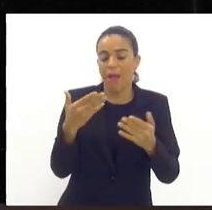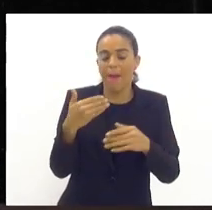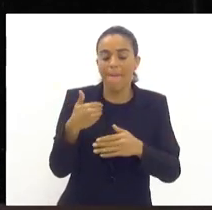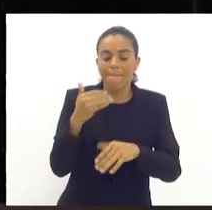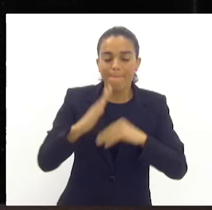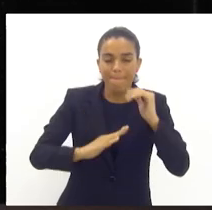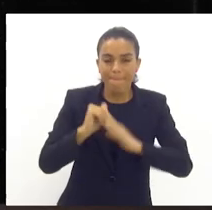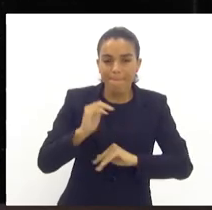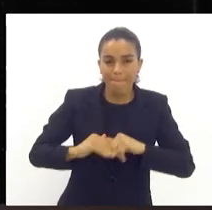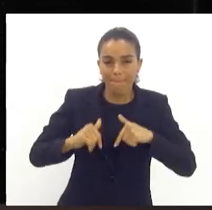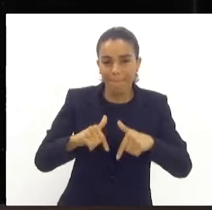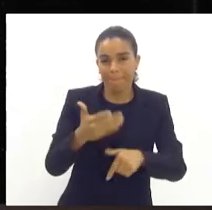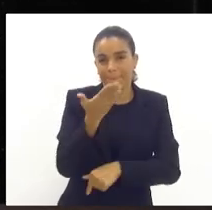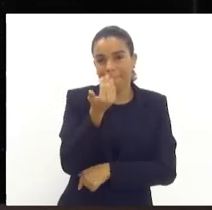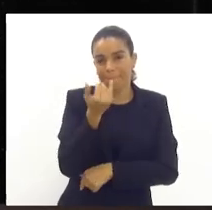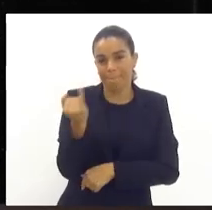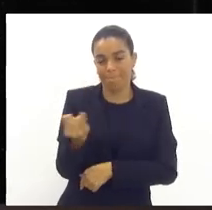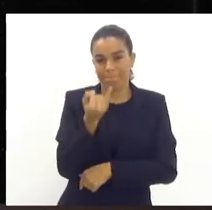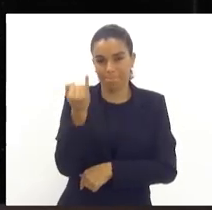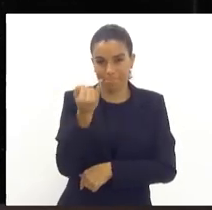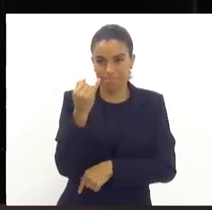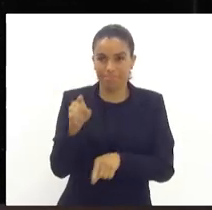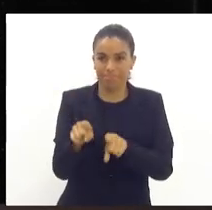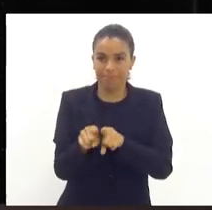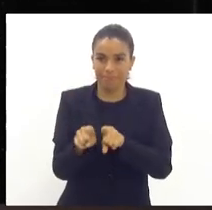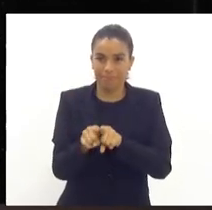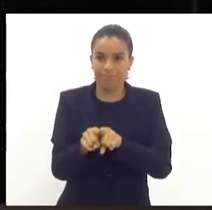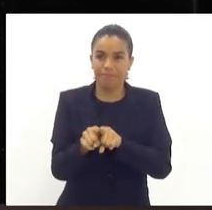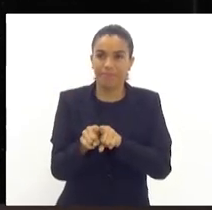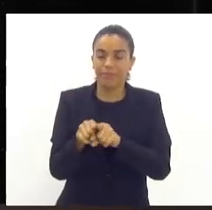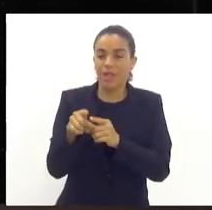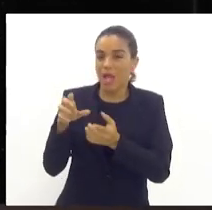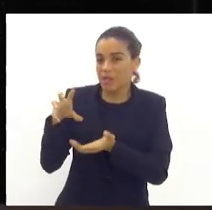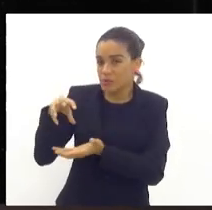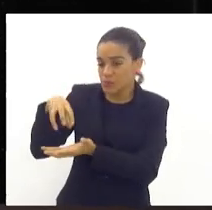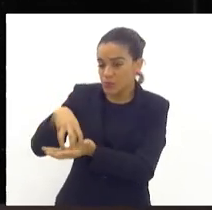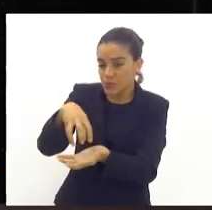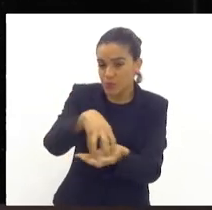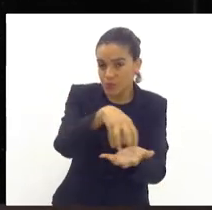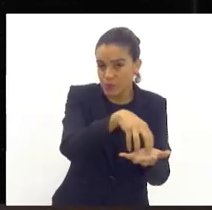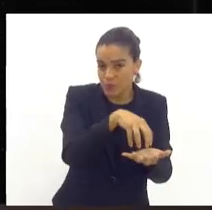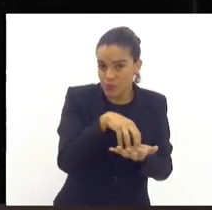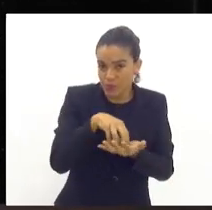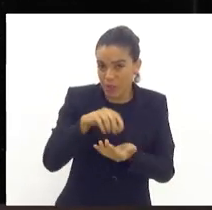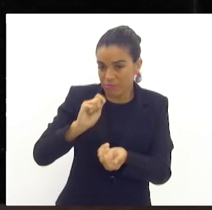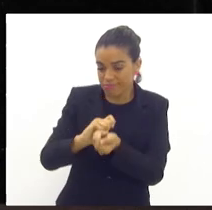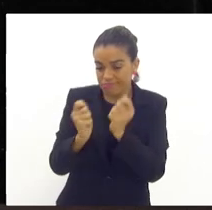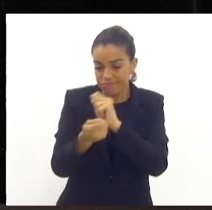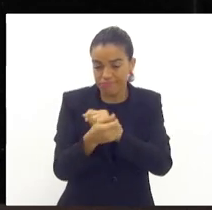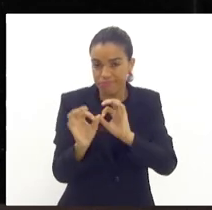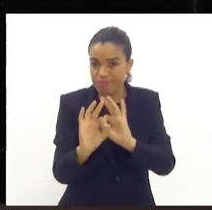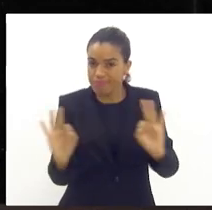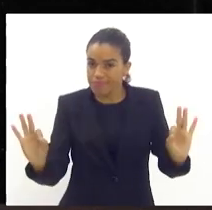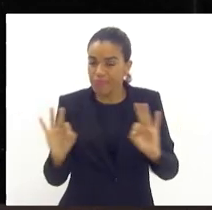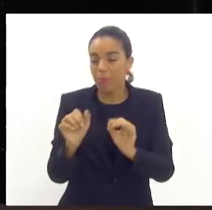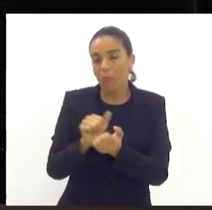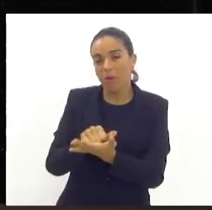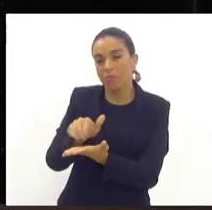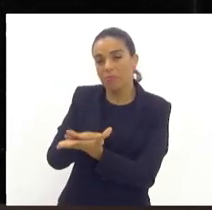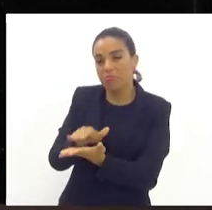é tão importante, e aquelas, vamos dizer assim, as unidades que não se referenciarem para esse guia alimentar estão sujeitas às